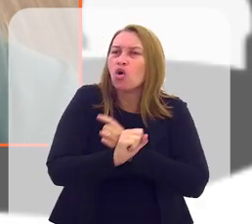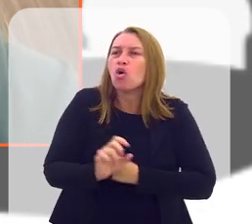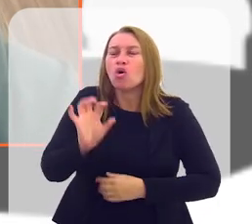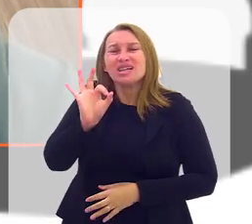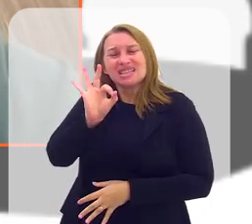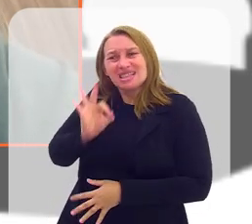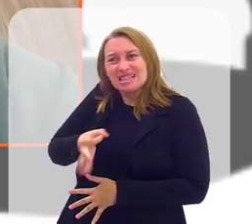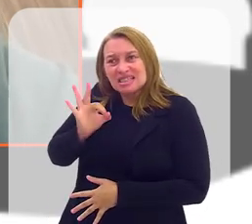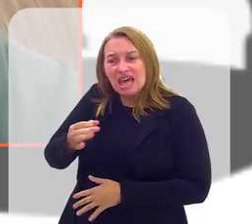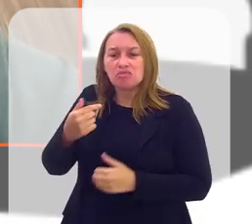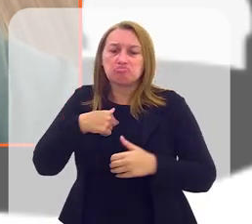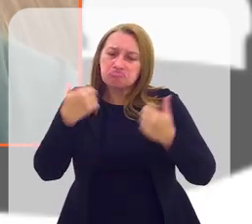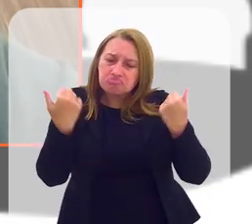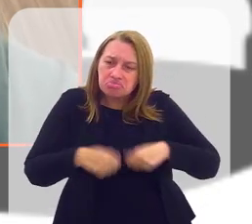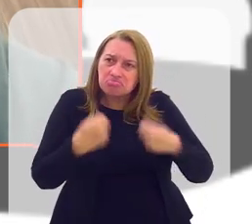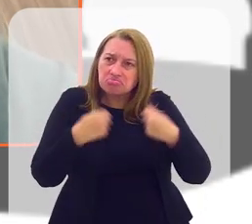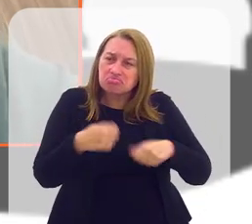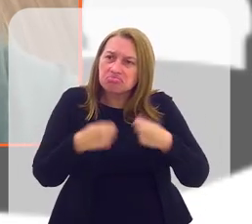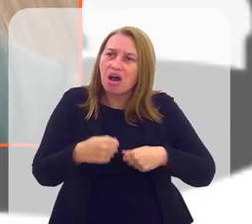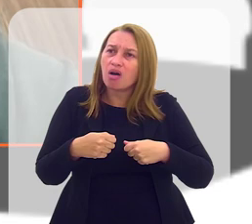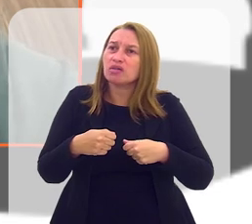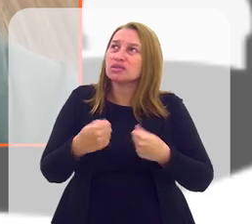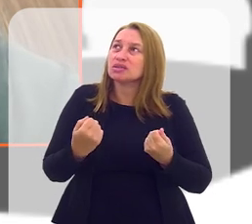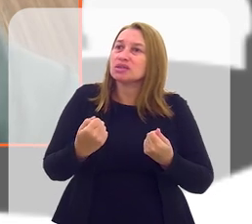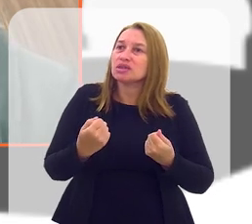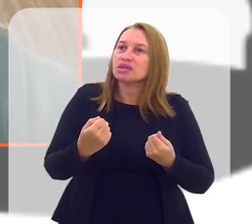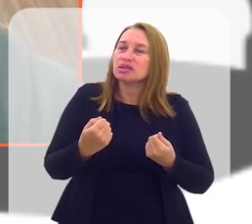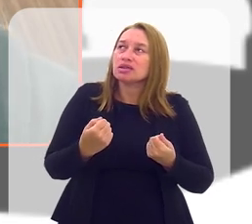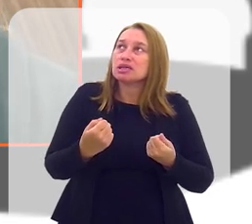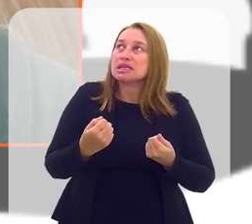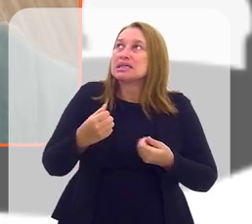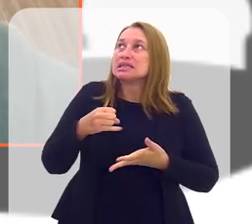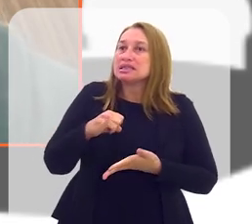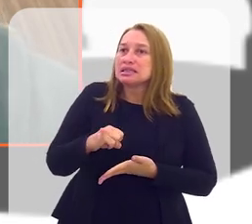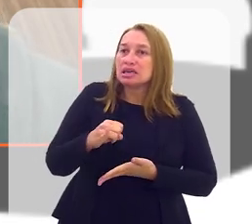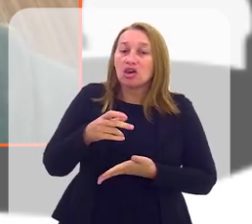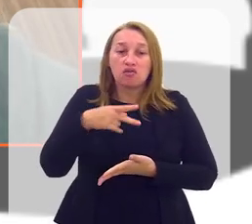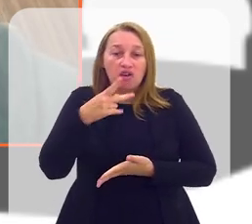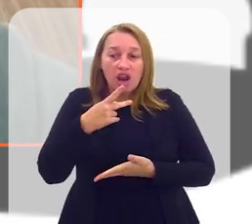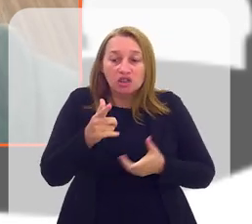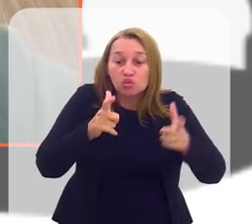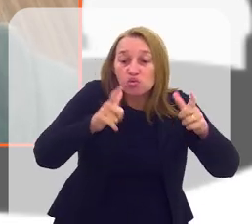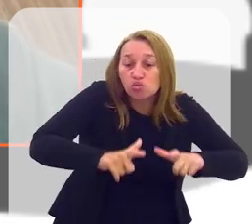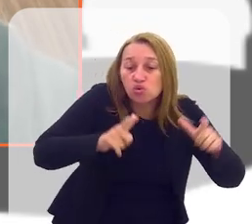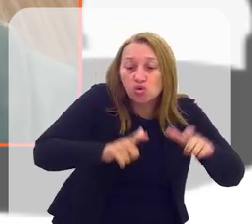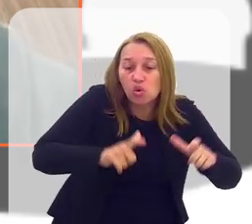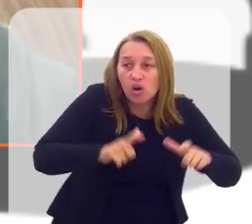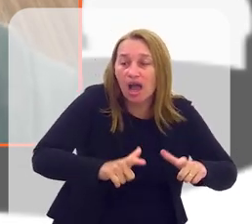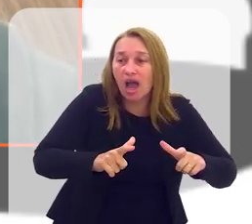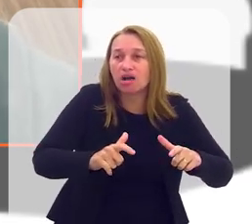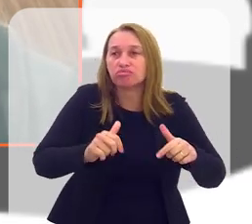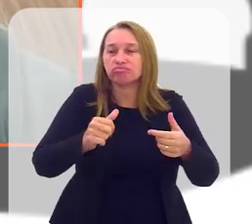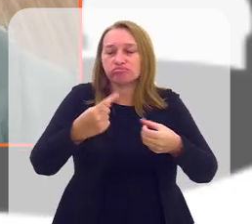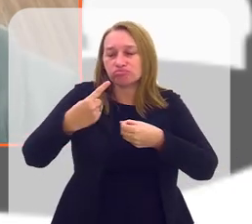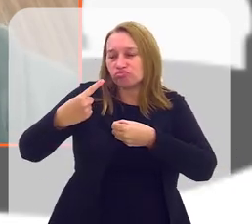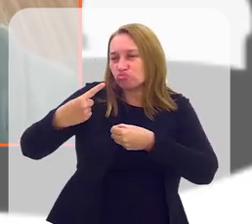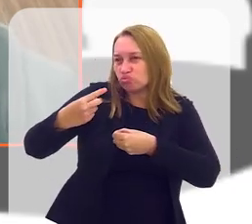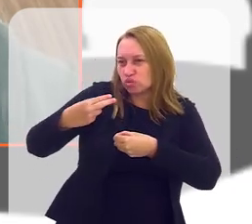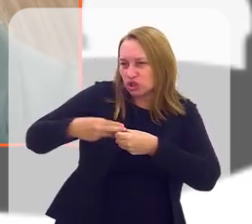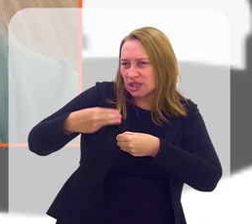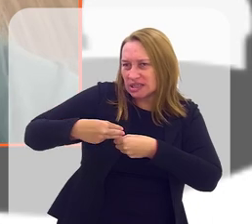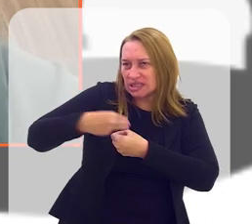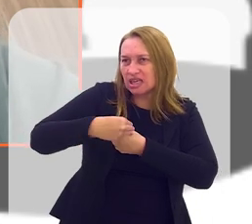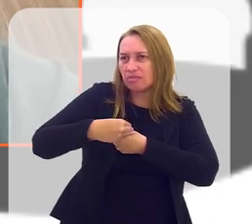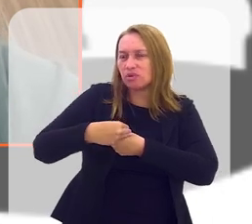O que de fato eu precisava para, se eu determinasse um lugar ali junto com o prefeito no município e